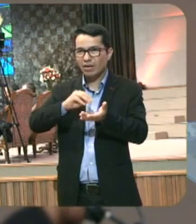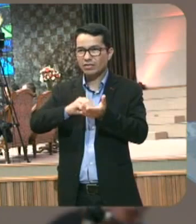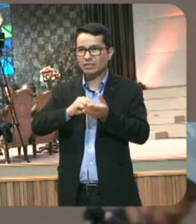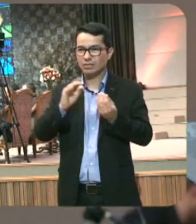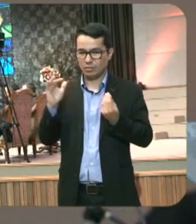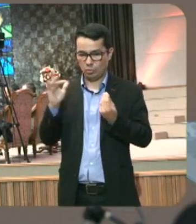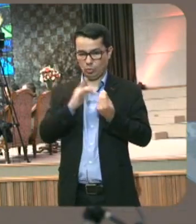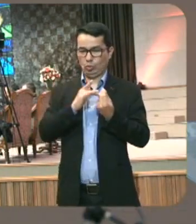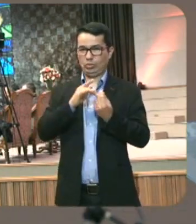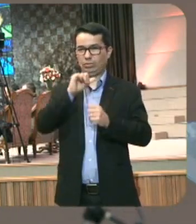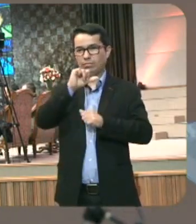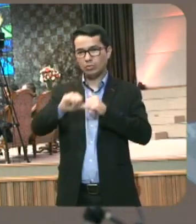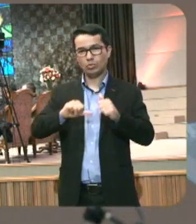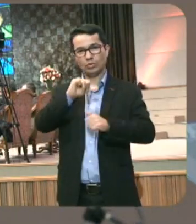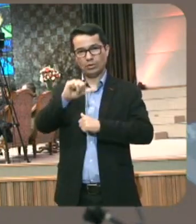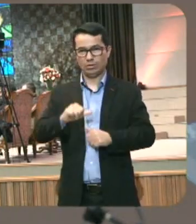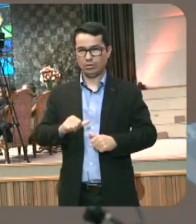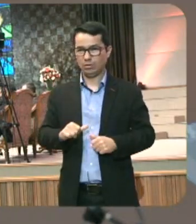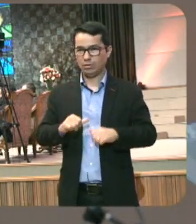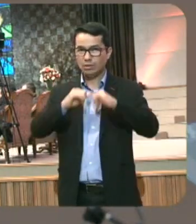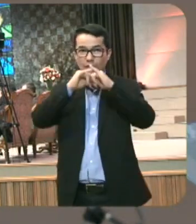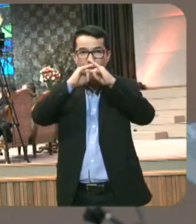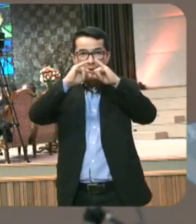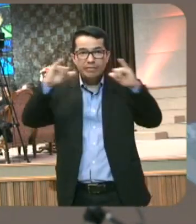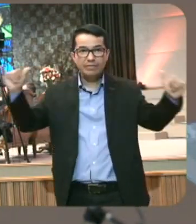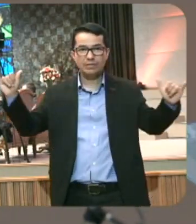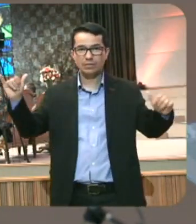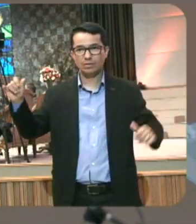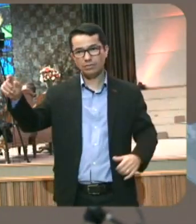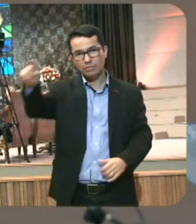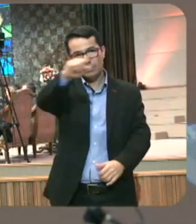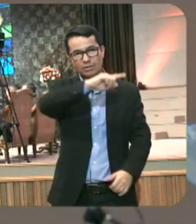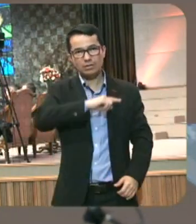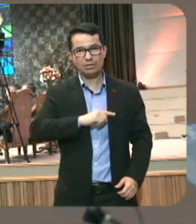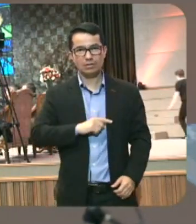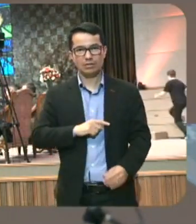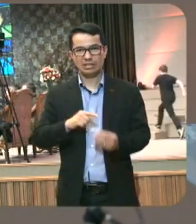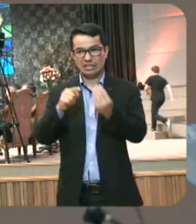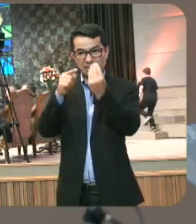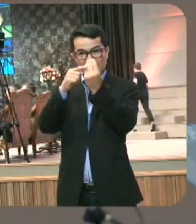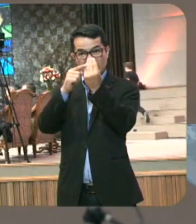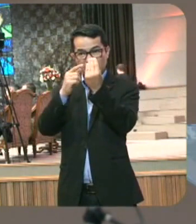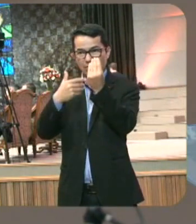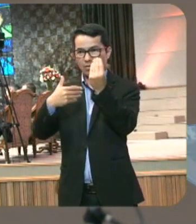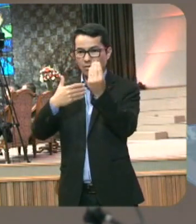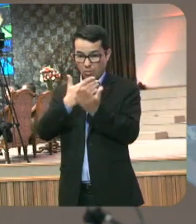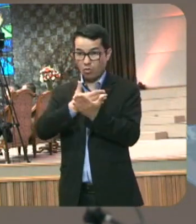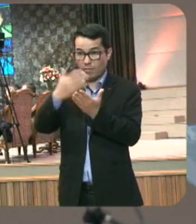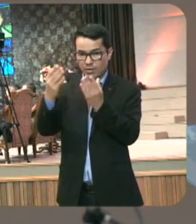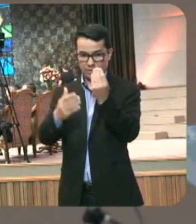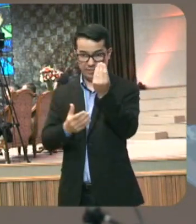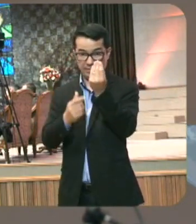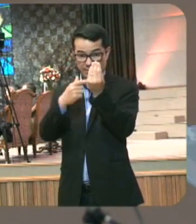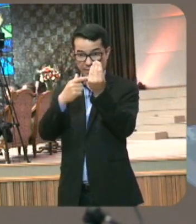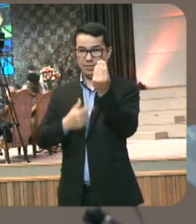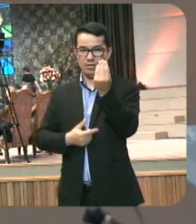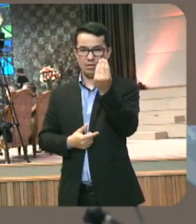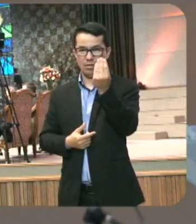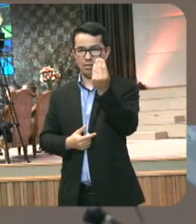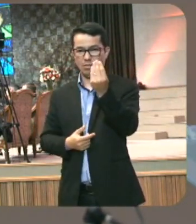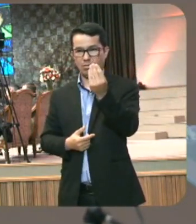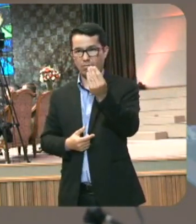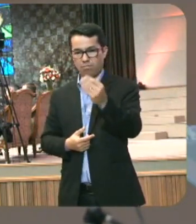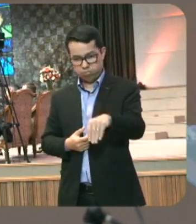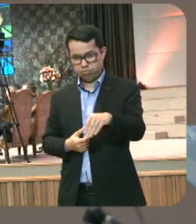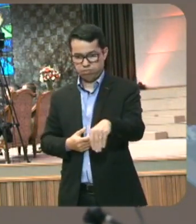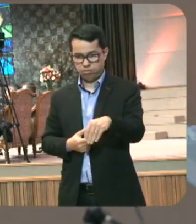tapete, o mau cheiro vai invadir a casa inteira. E num dado momento vai explodir.